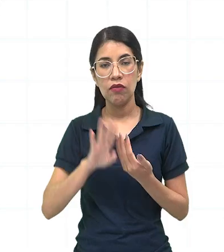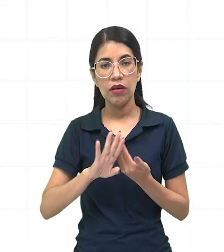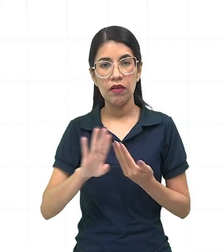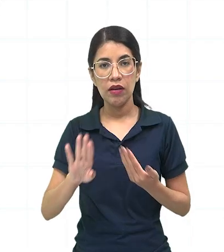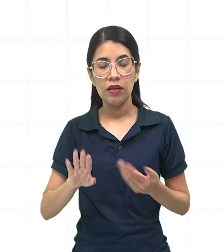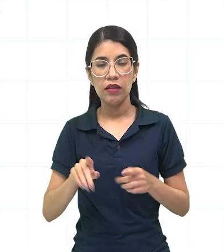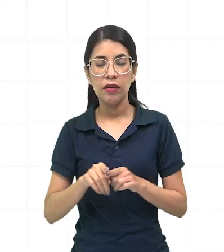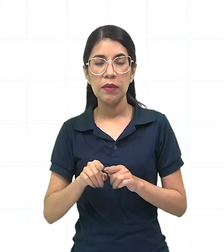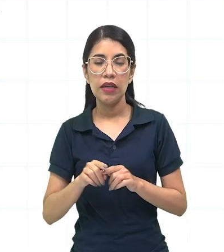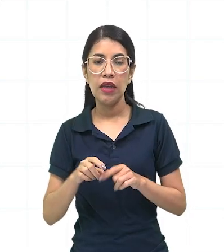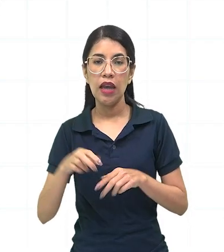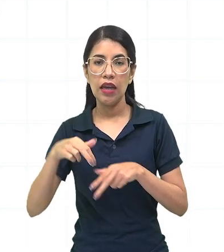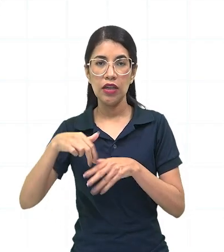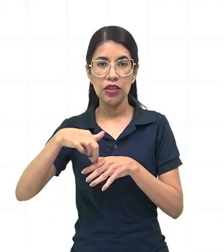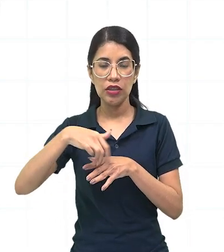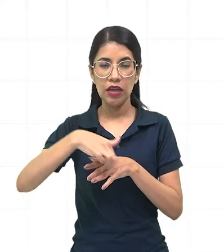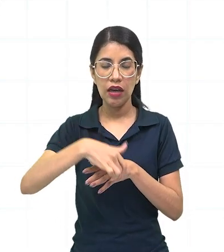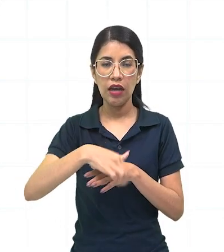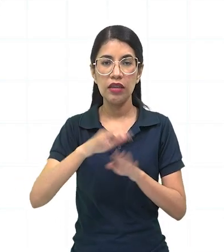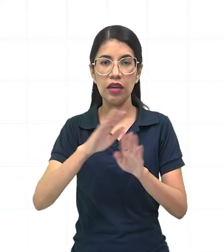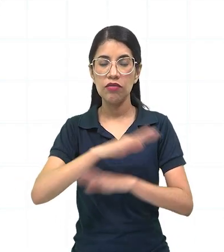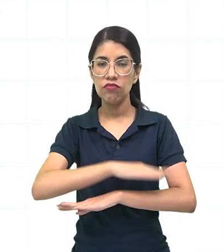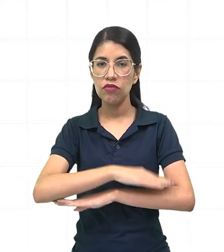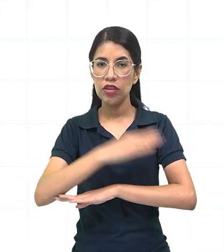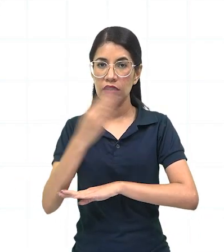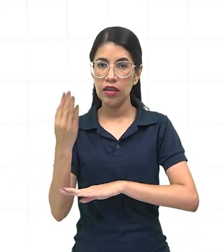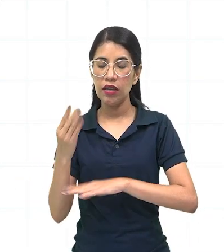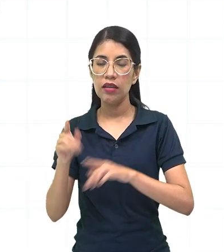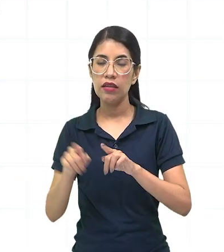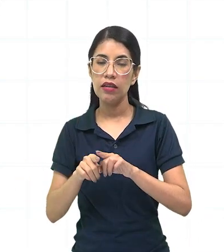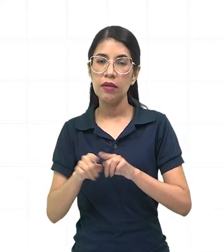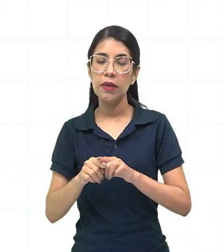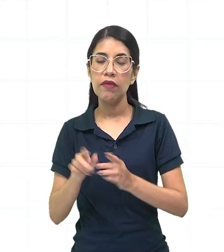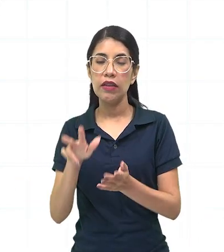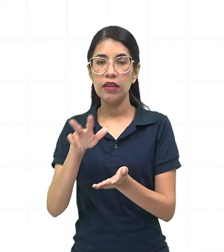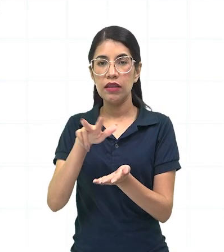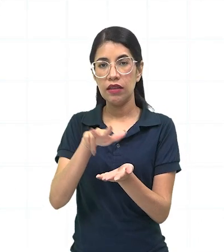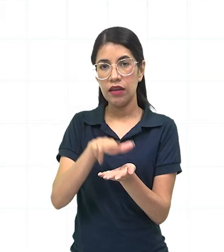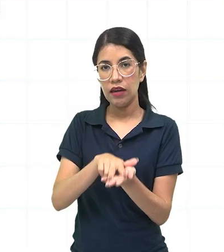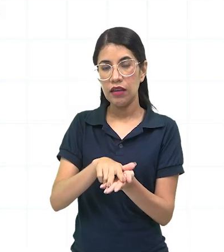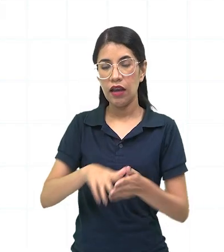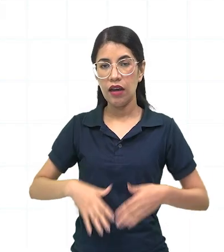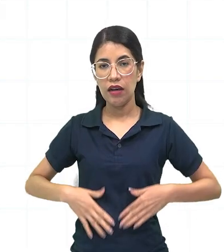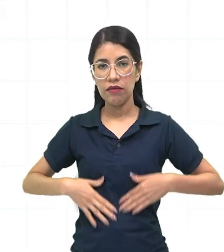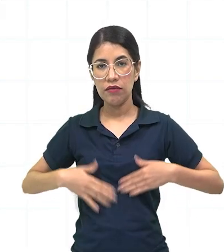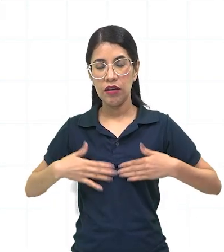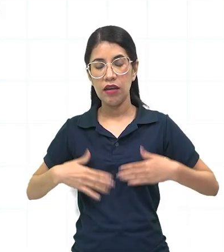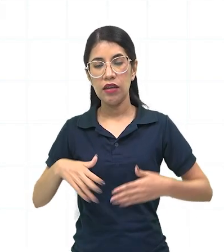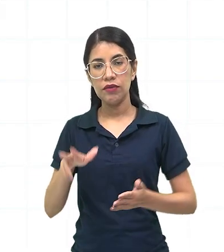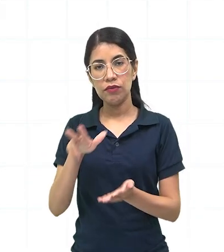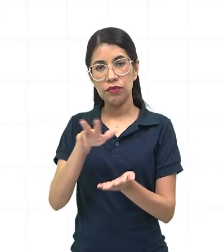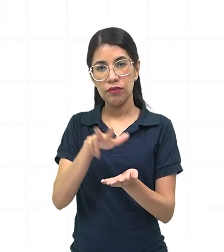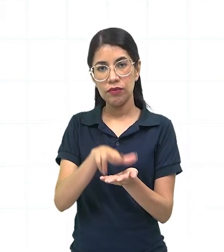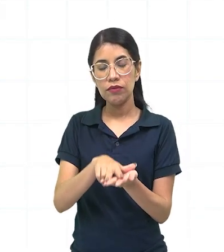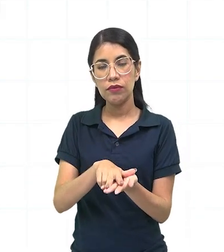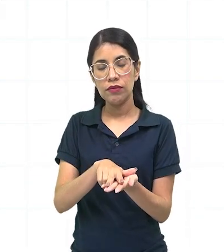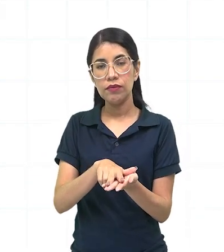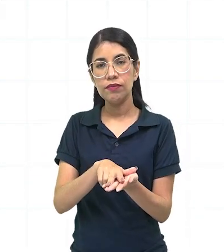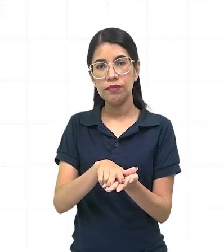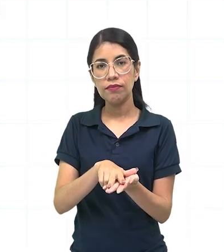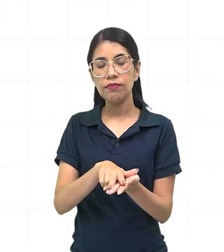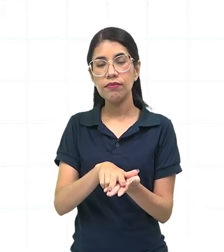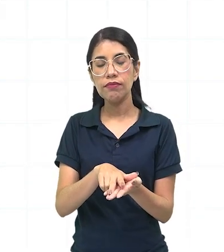escadas, janelas, etc. Deitá-la de barriga para cima, que a gente chama de decúbito